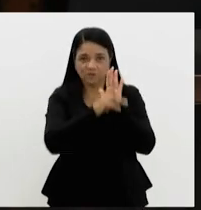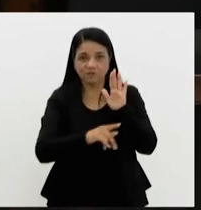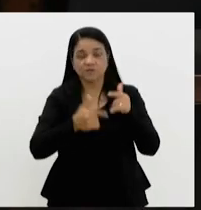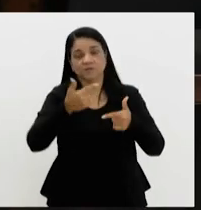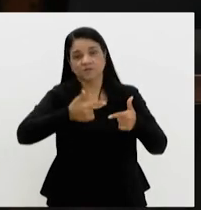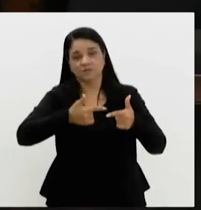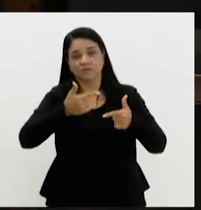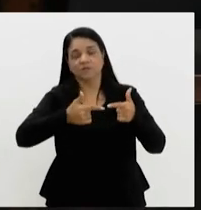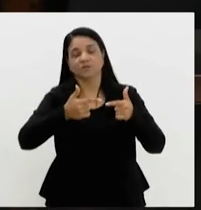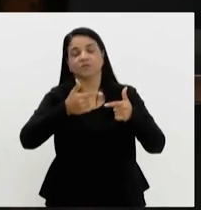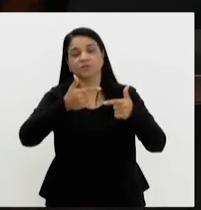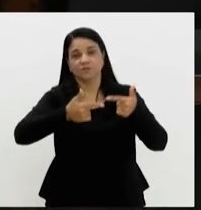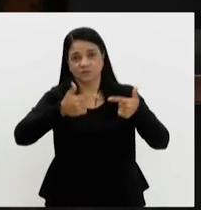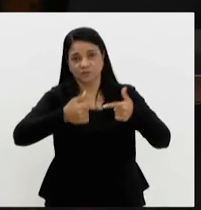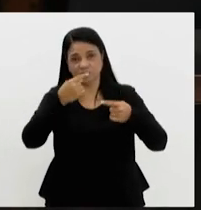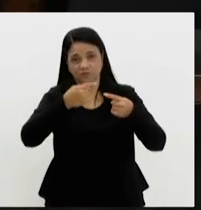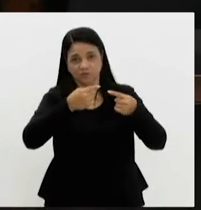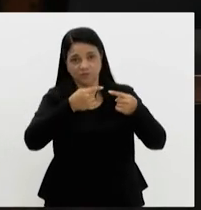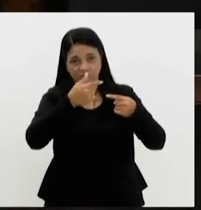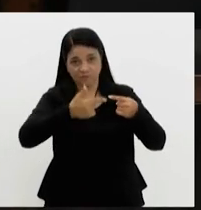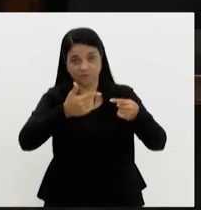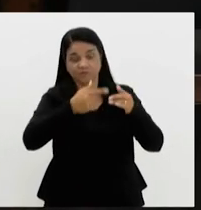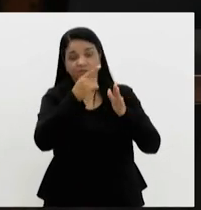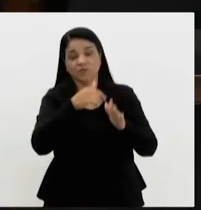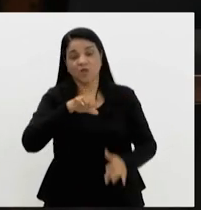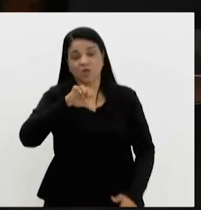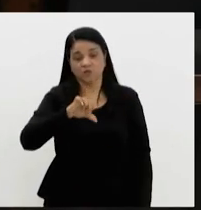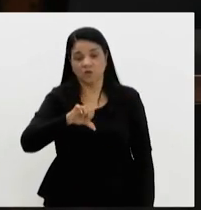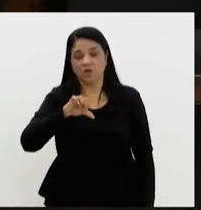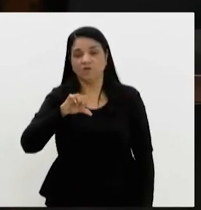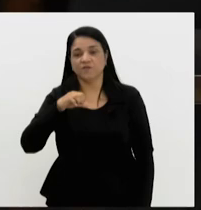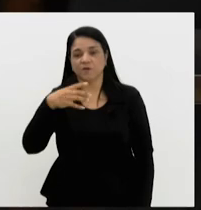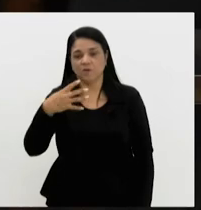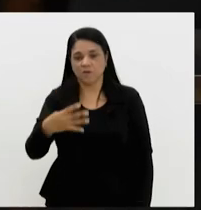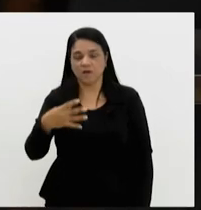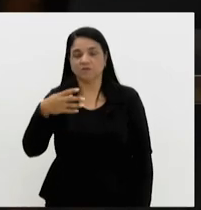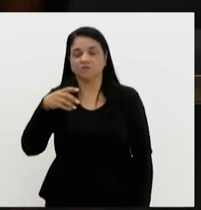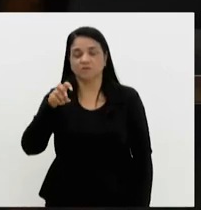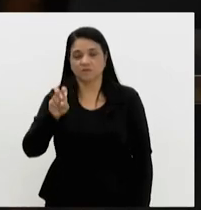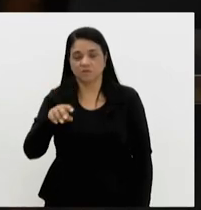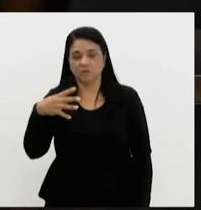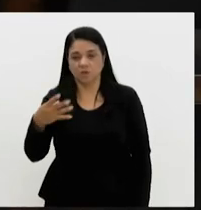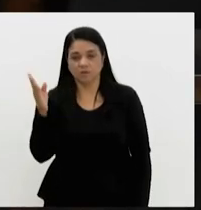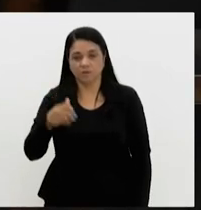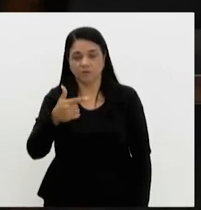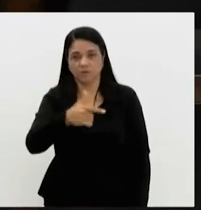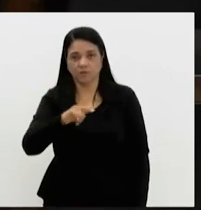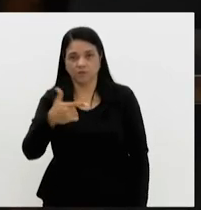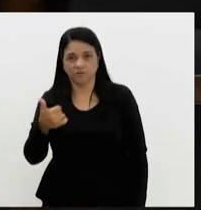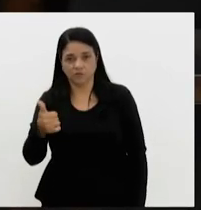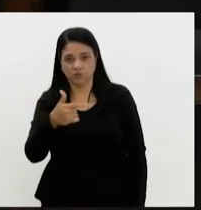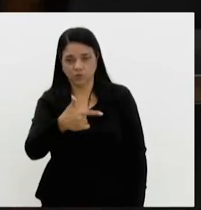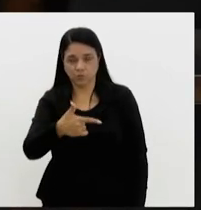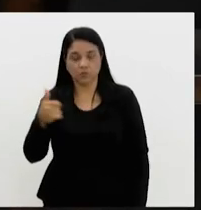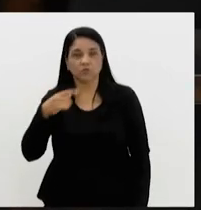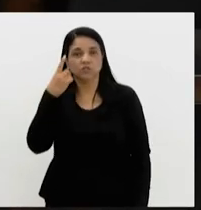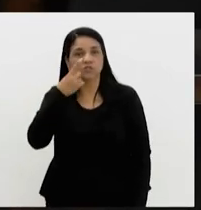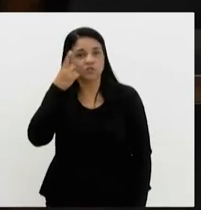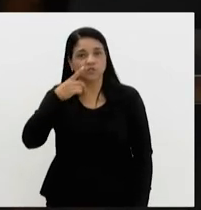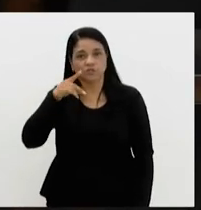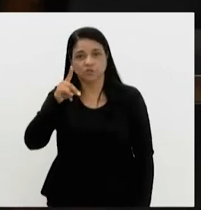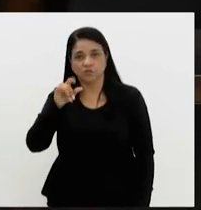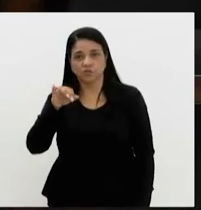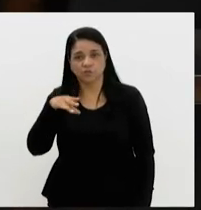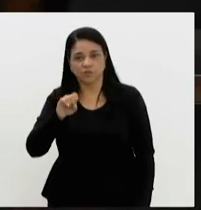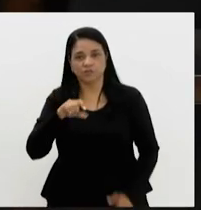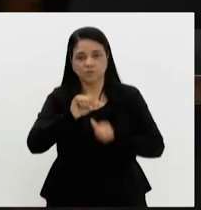discussão, o projeto de lei número 4954 de 21, de autoria do deputado Dionísio Lins, que altera a Lei 5.645, de 6 de janeiro